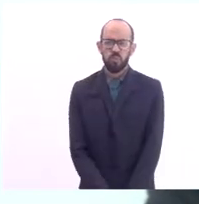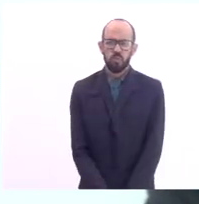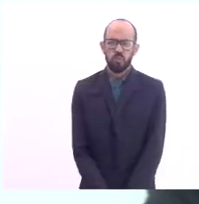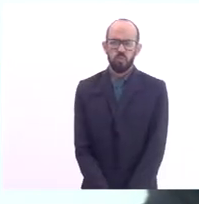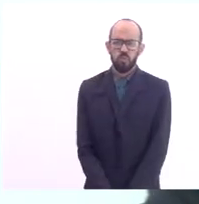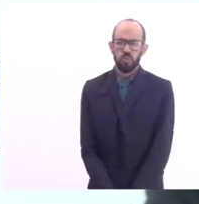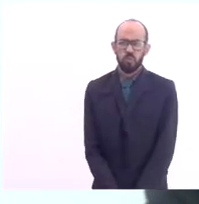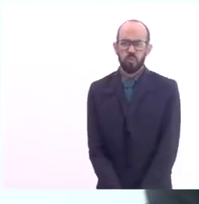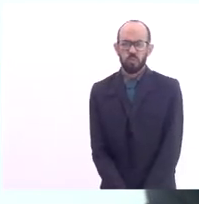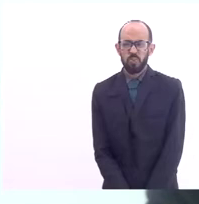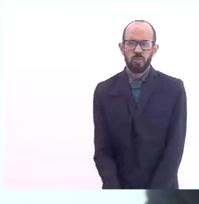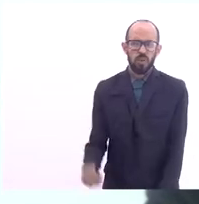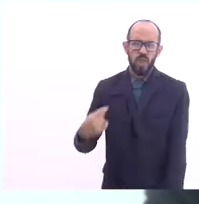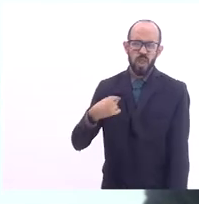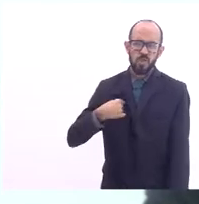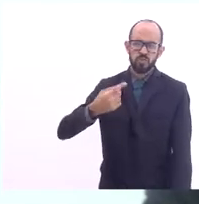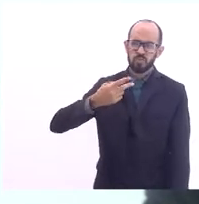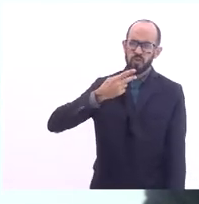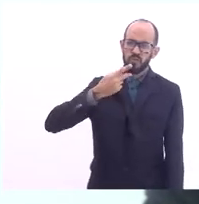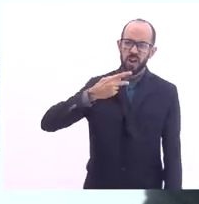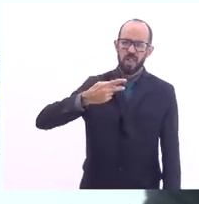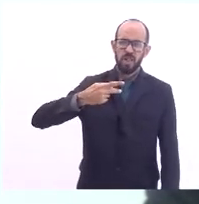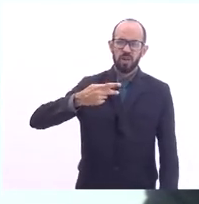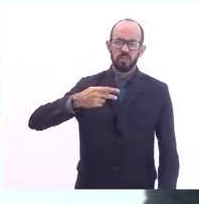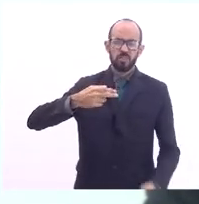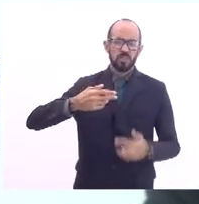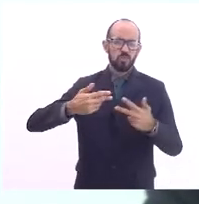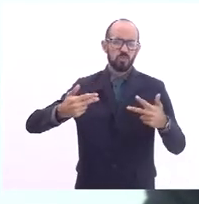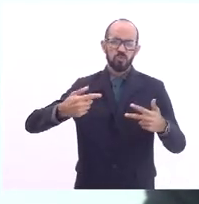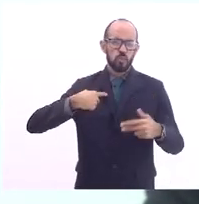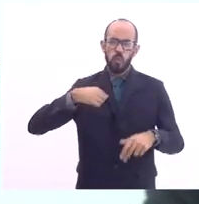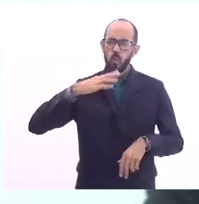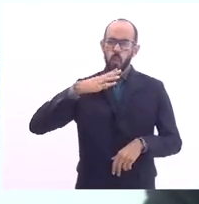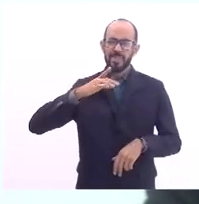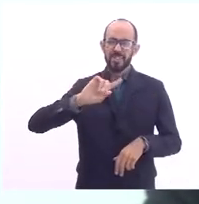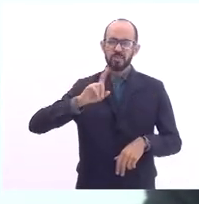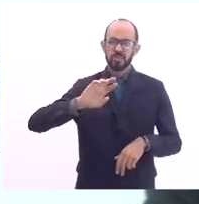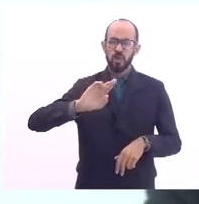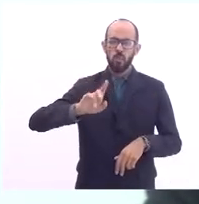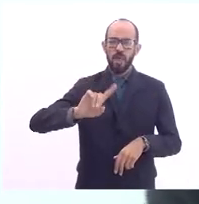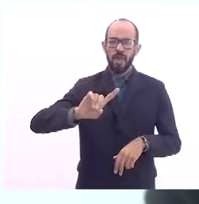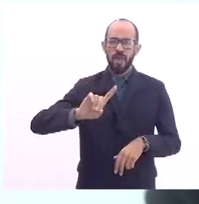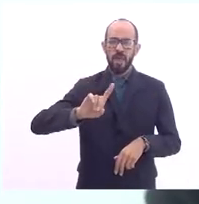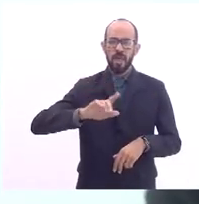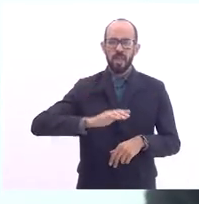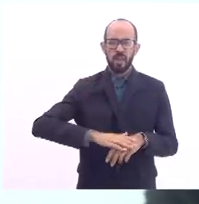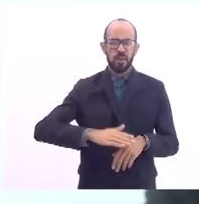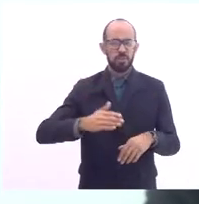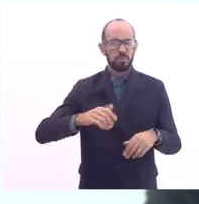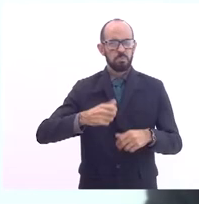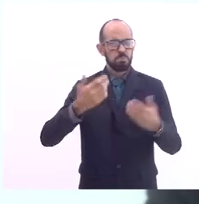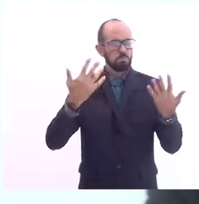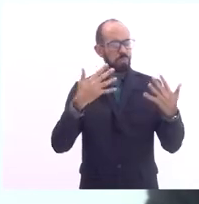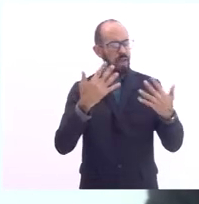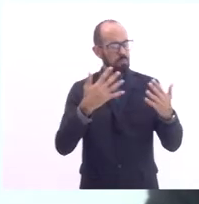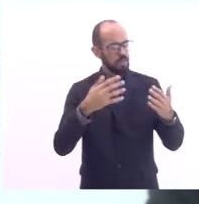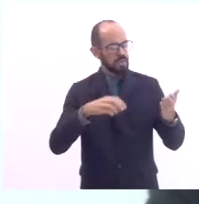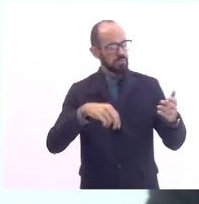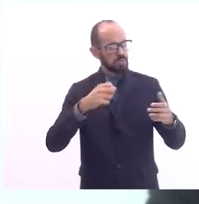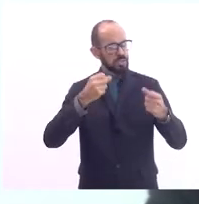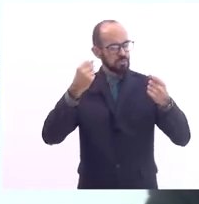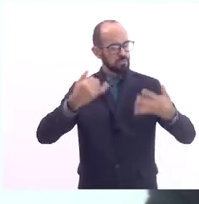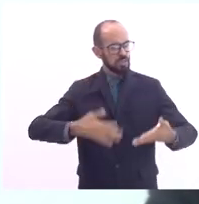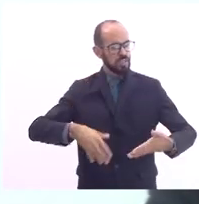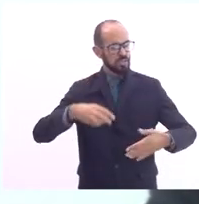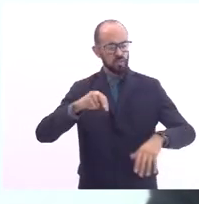Eu não estou aqui a falar tecnicamente daquilo que eu não conheço. Eu me louvei e agradeci a explanação muito bem feita pelo Dr. Wagner Vitor do ponto de